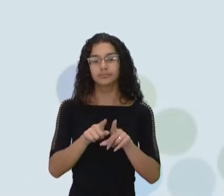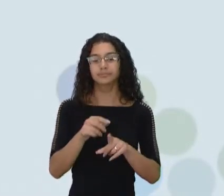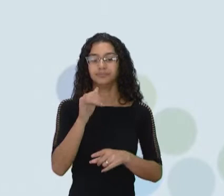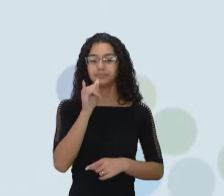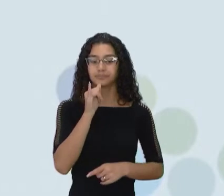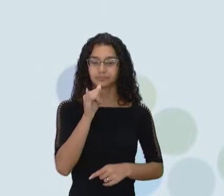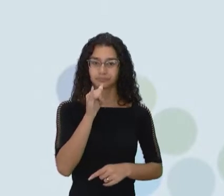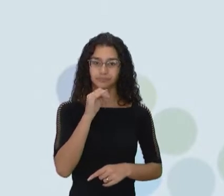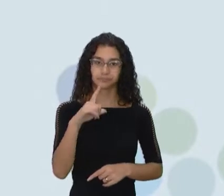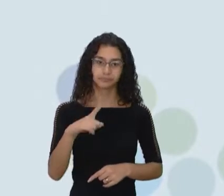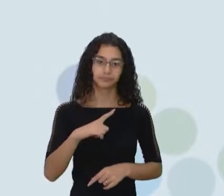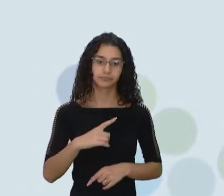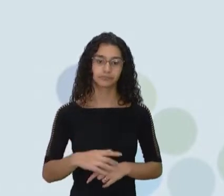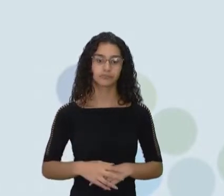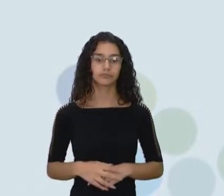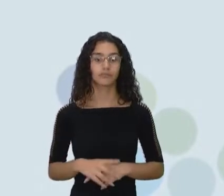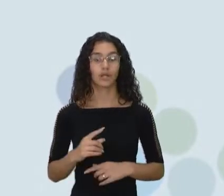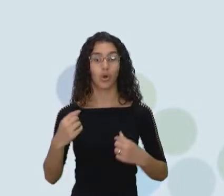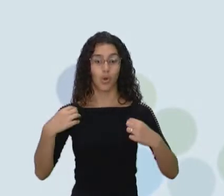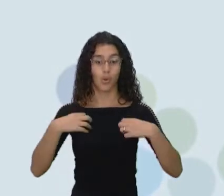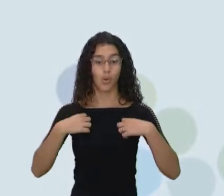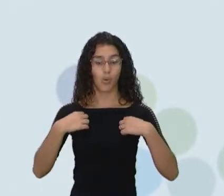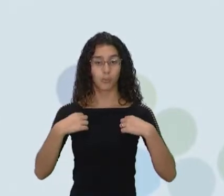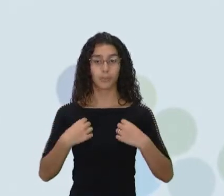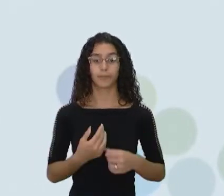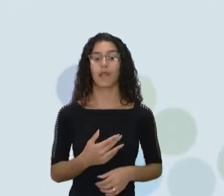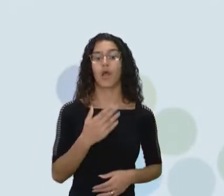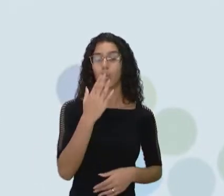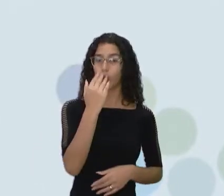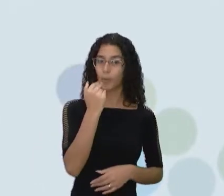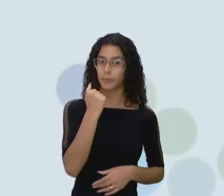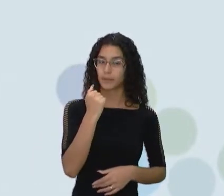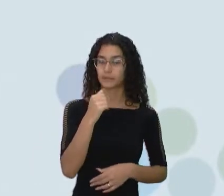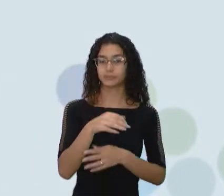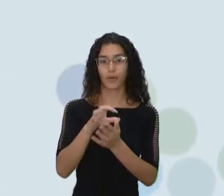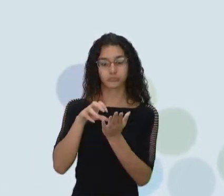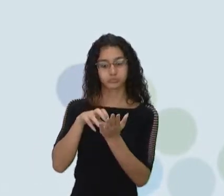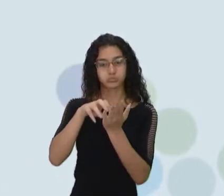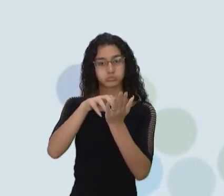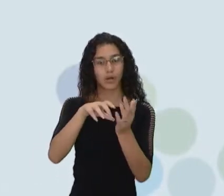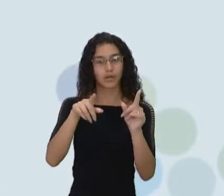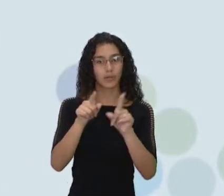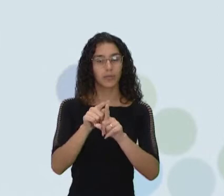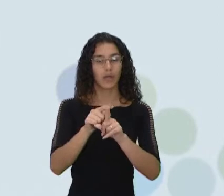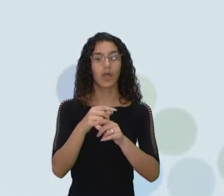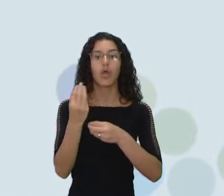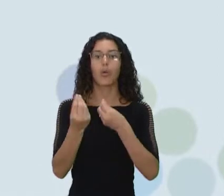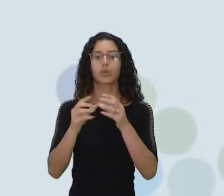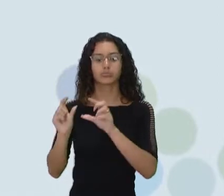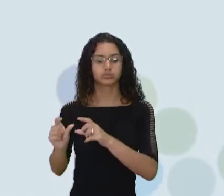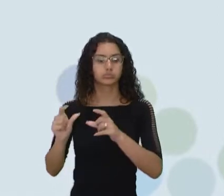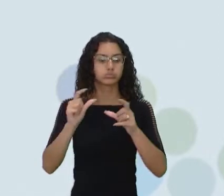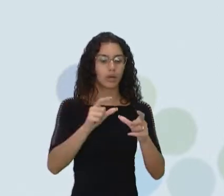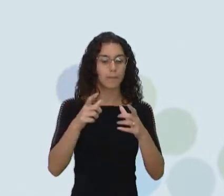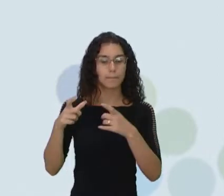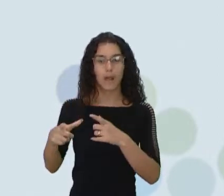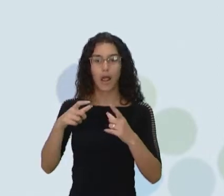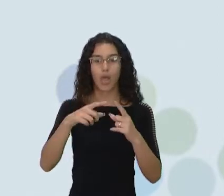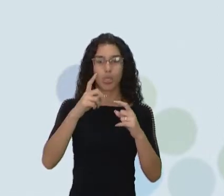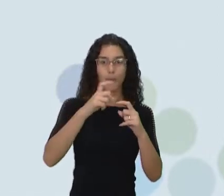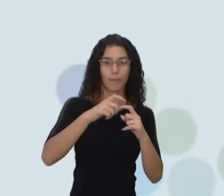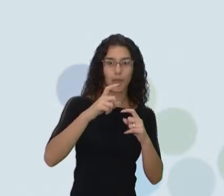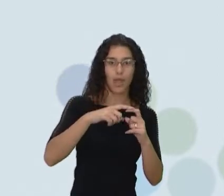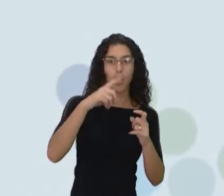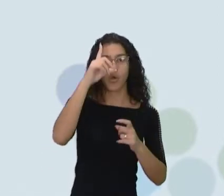exemplos substanciais, né? Que é a nossa roupa, a nossa comida, o nosso transporte, como que a gente se locomovia de ir ao médico, de ir